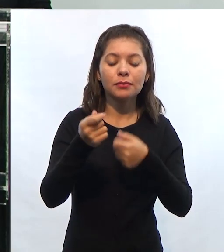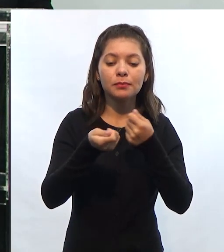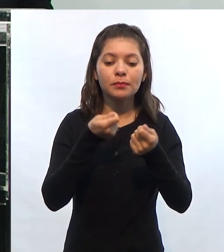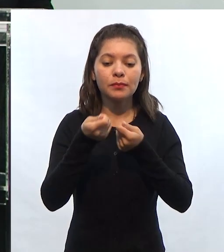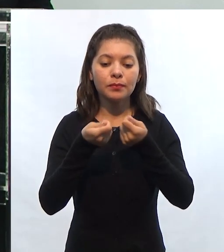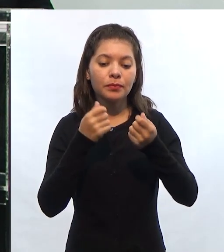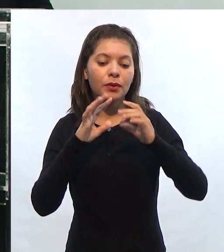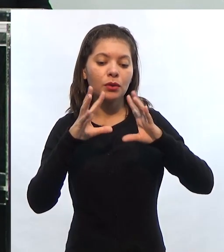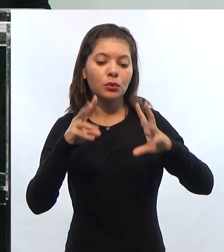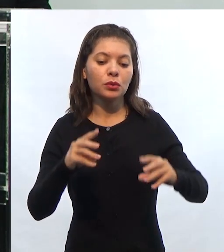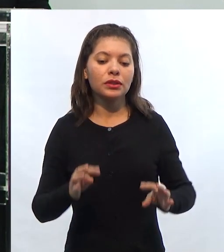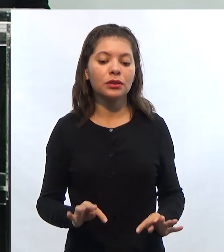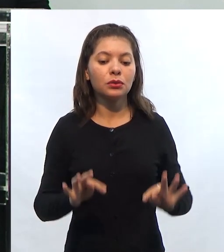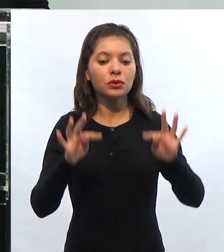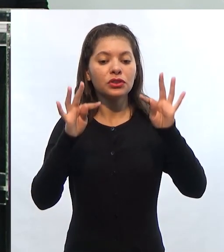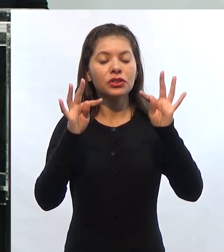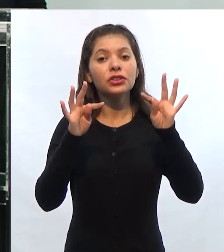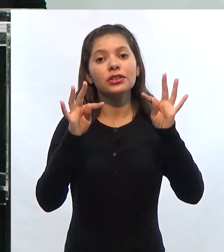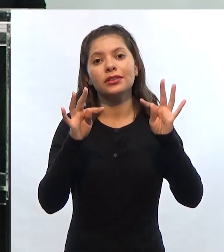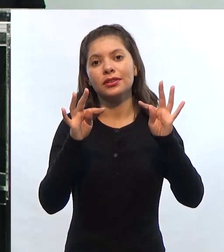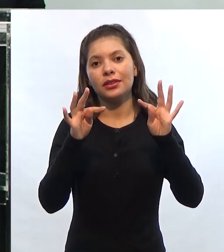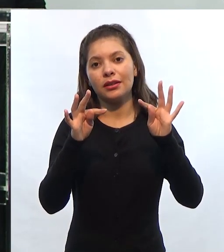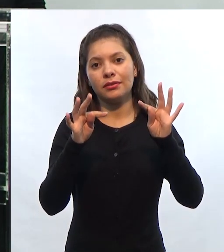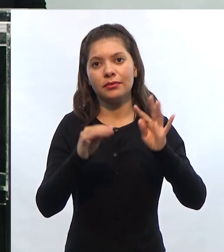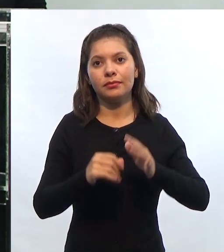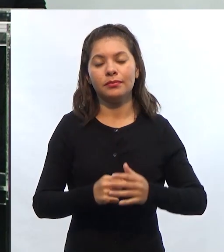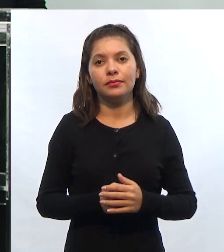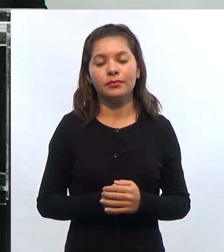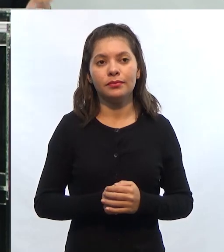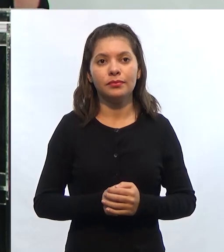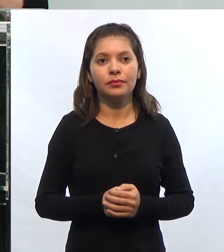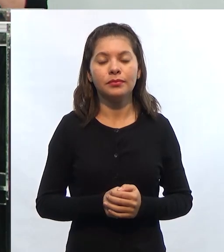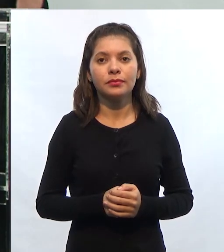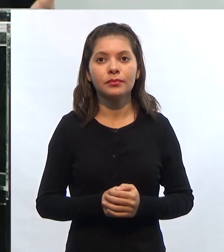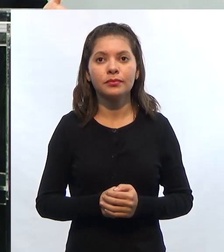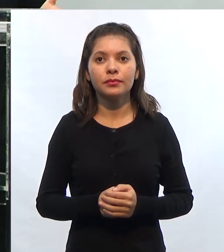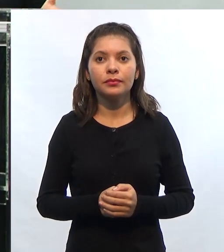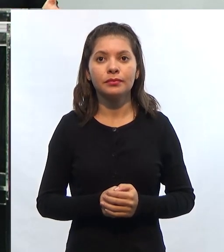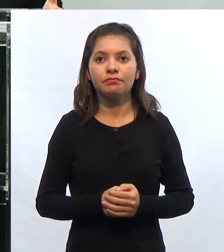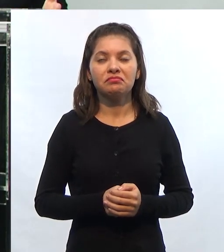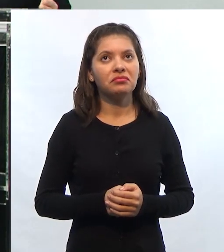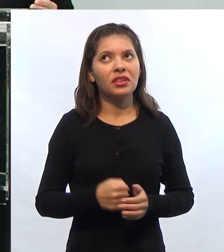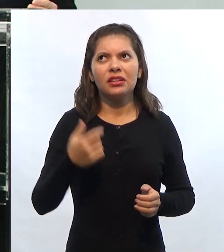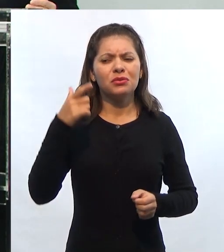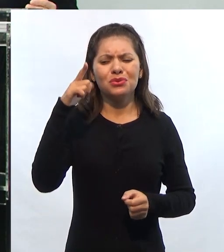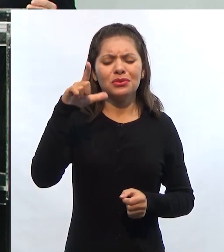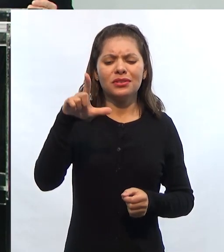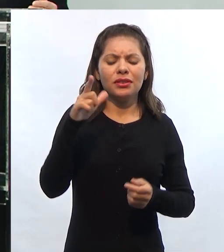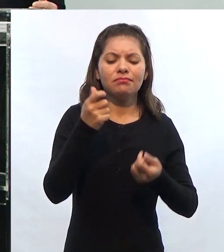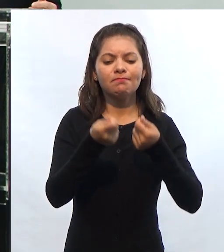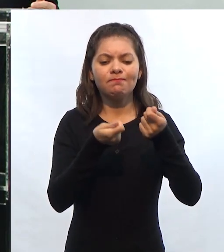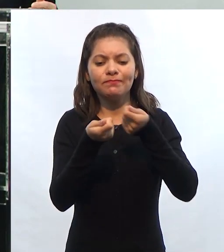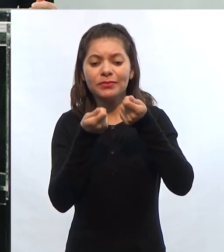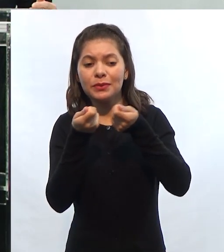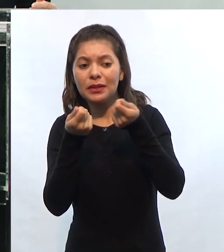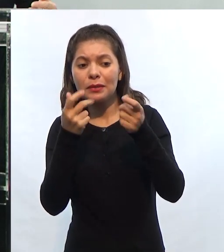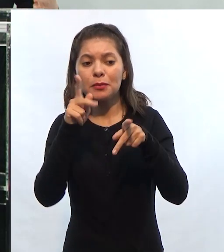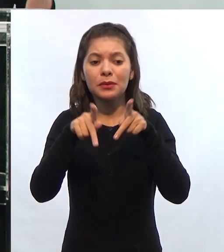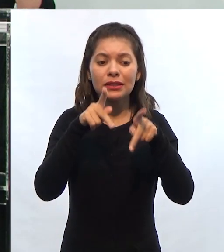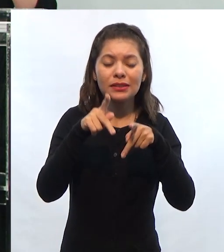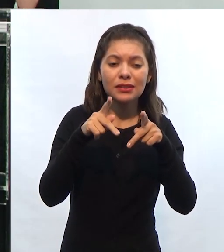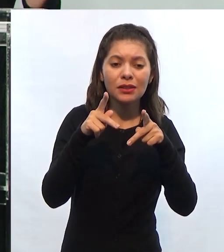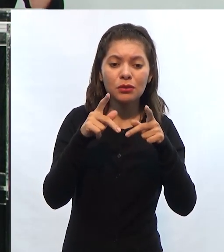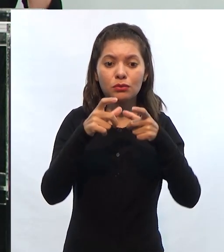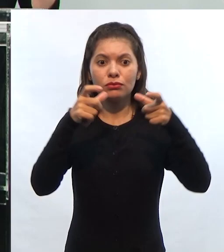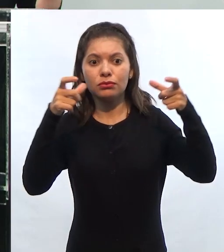controlar toda essa tecnologia nova que vem surgindo e que a empresa precisa se adaptar, não consegue controlar se